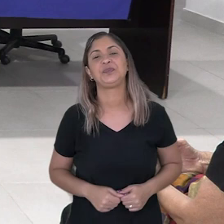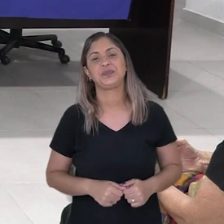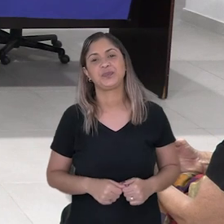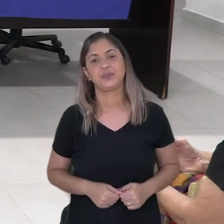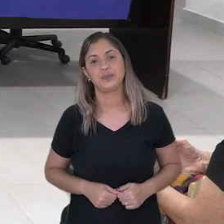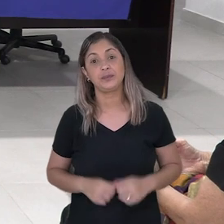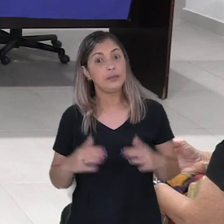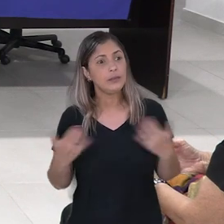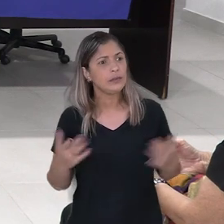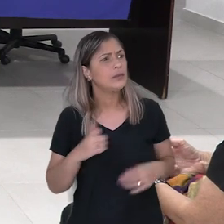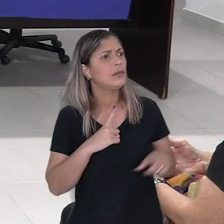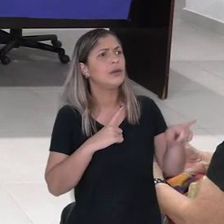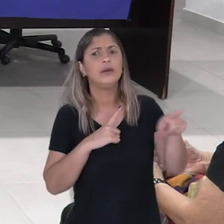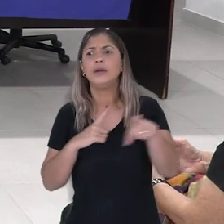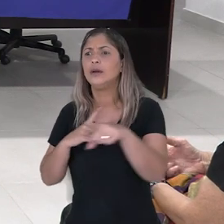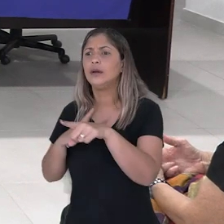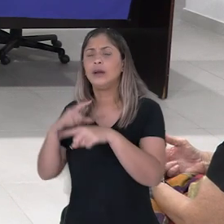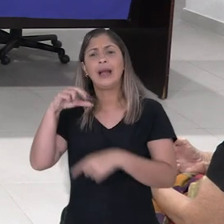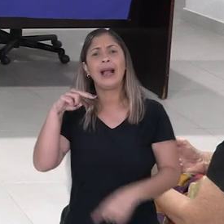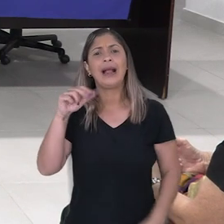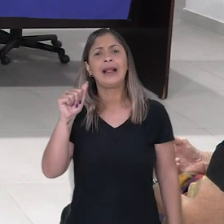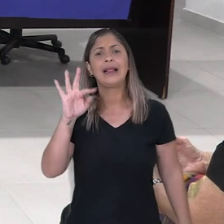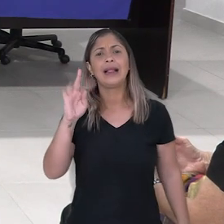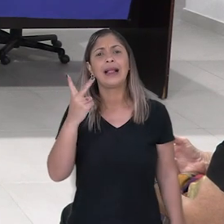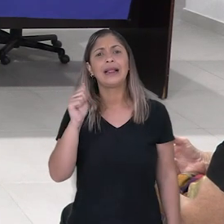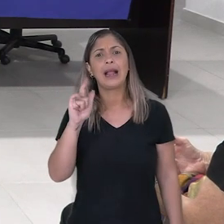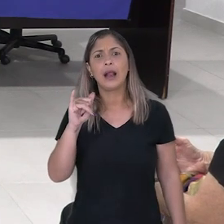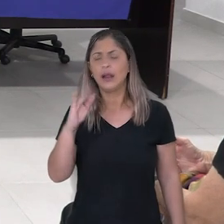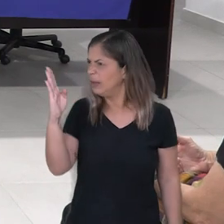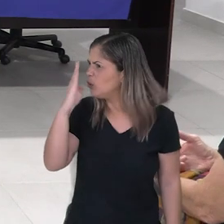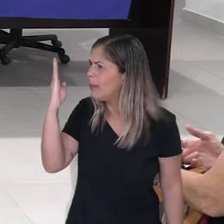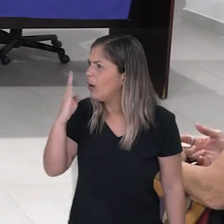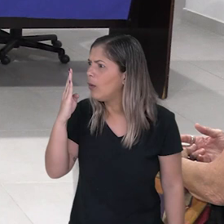Então, ela está aí, a Natália? Passou mal?